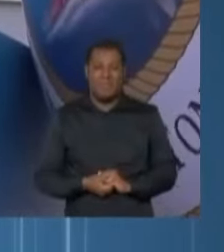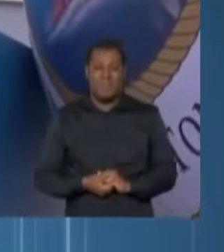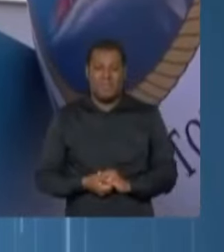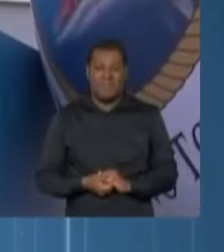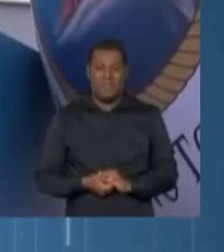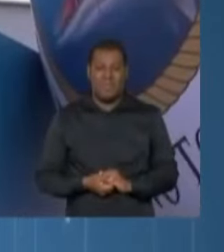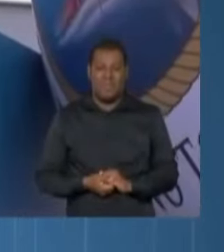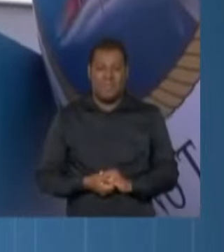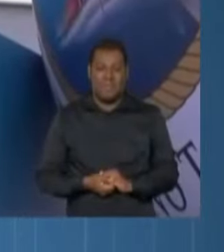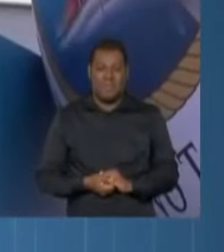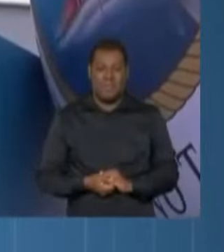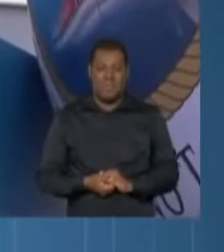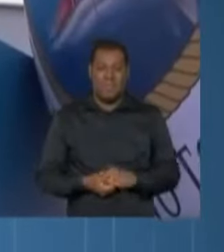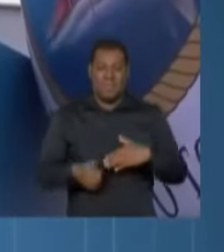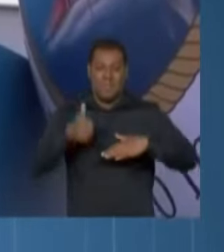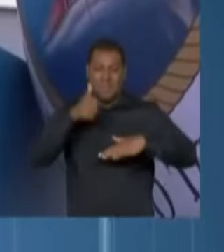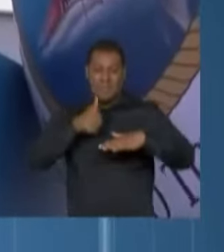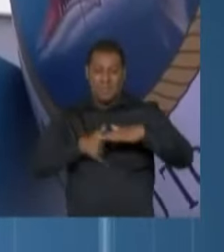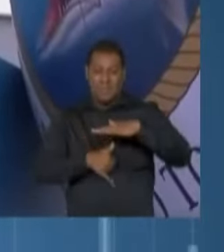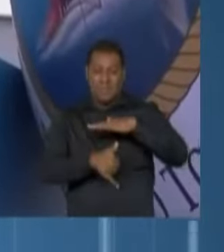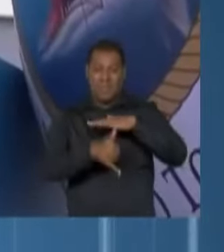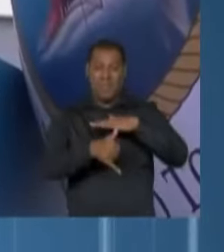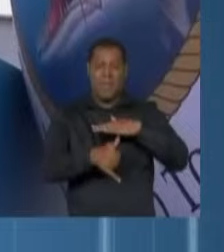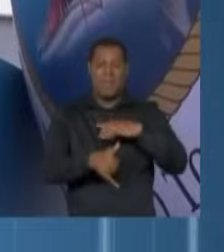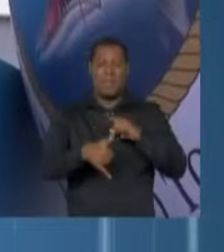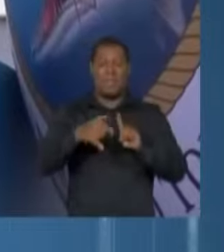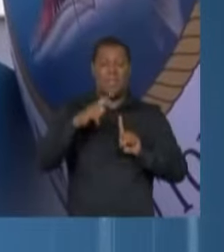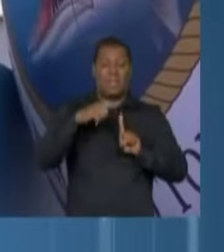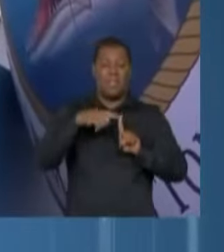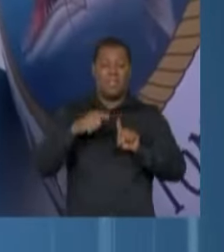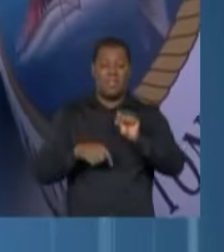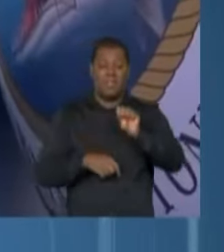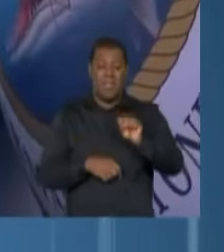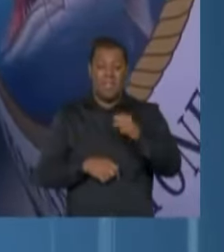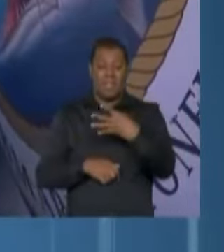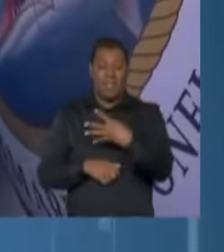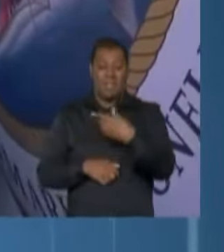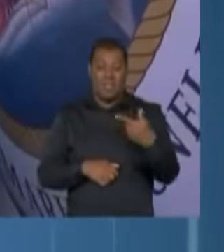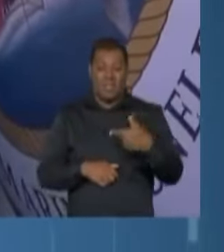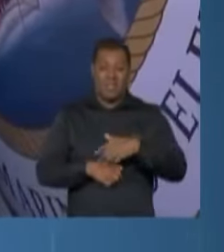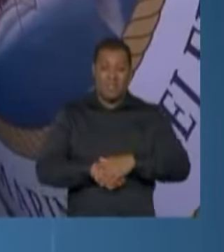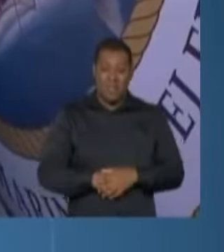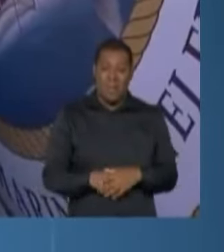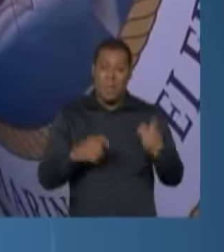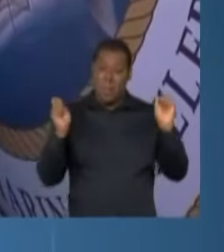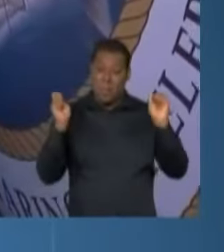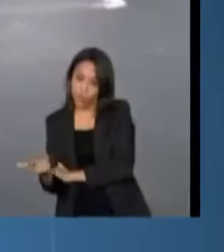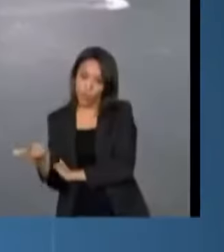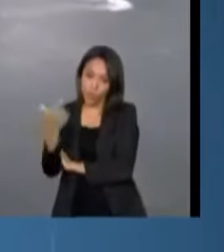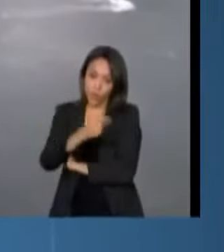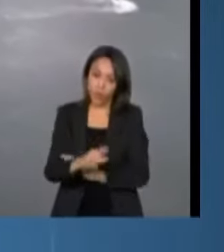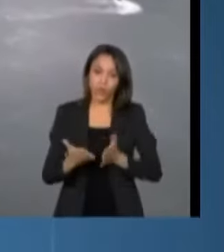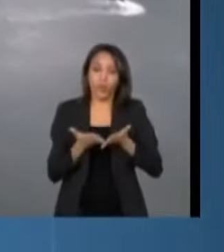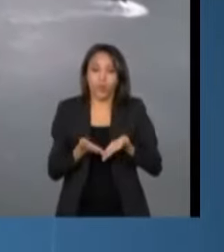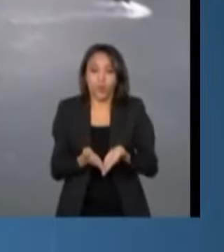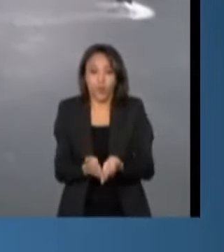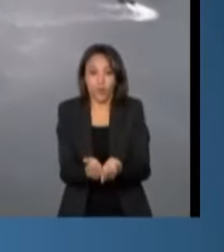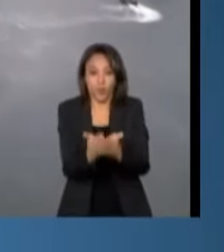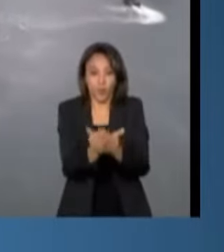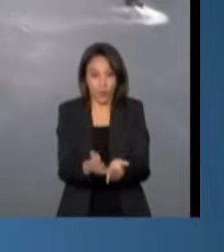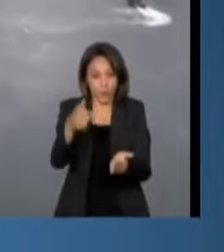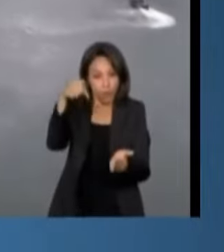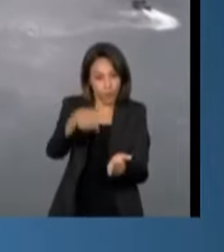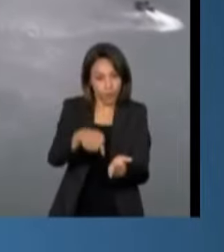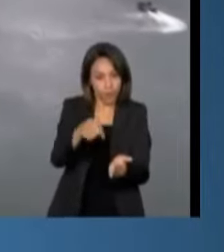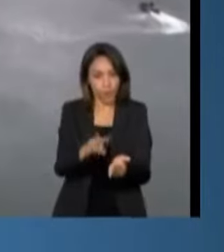uma cultura de muitas vezes não falar sobre períodos sombrios, de não superar fatos que marcaram a sua